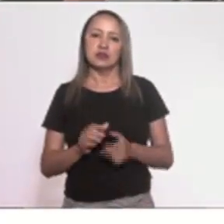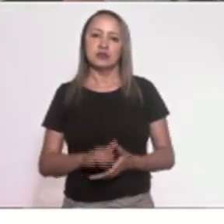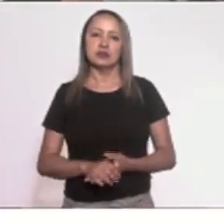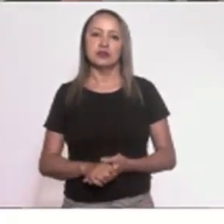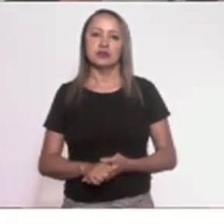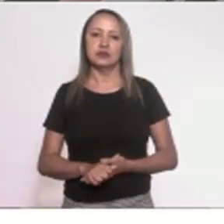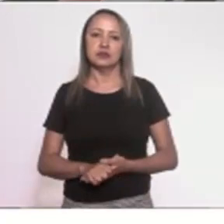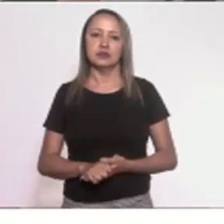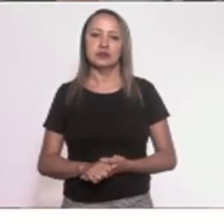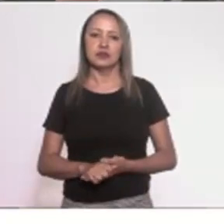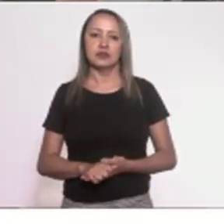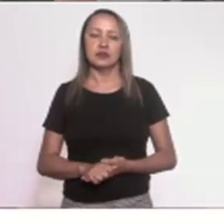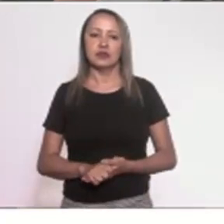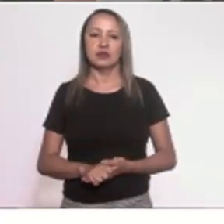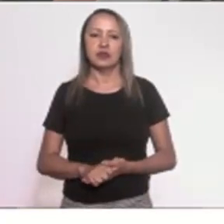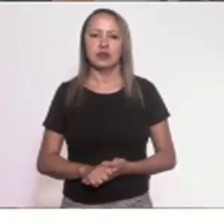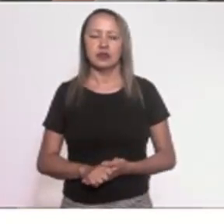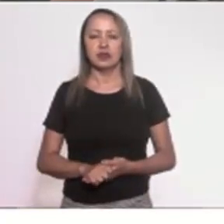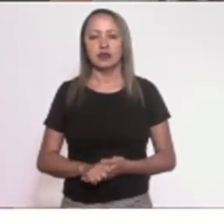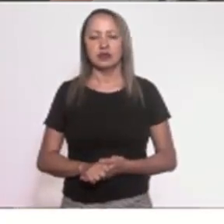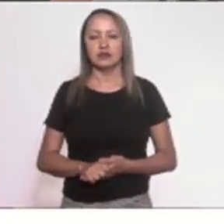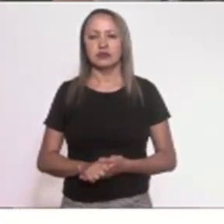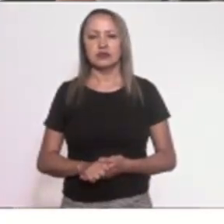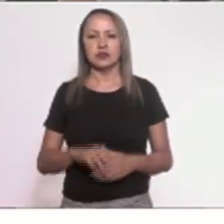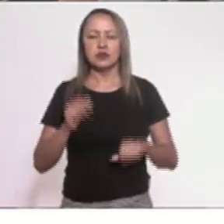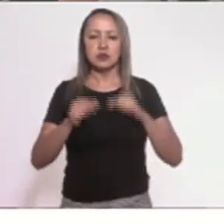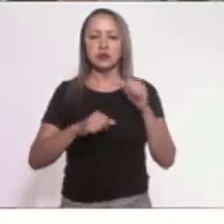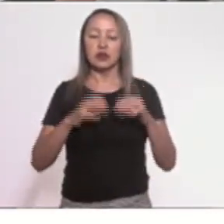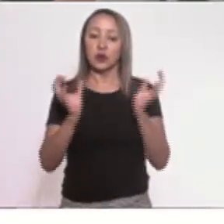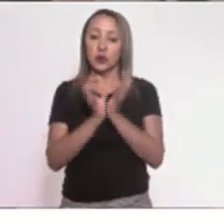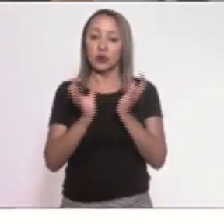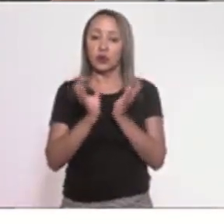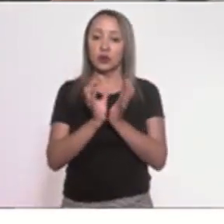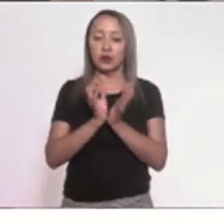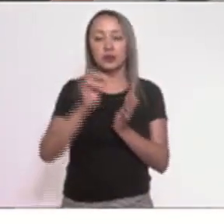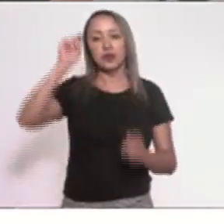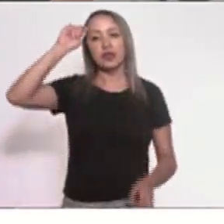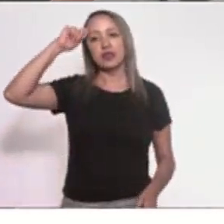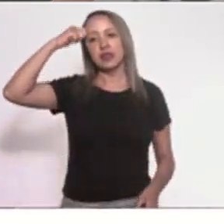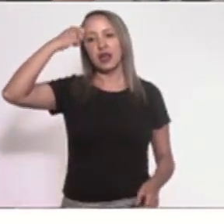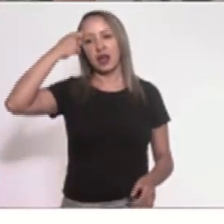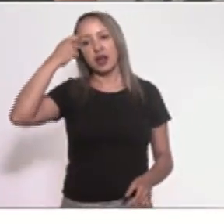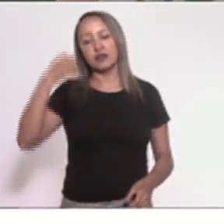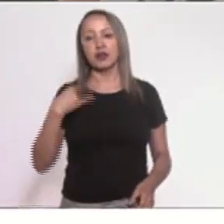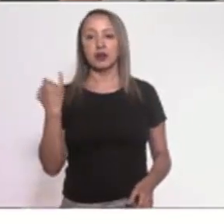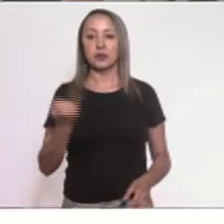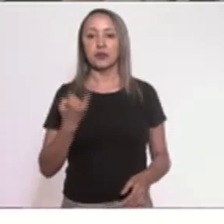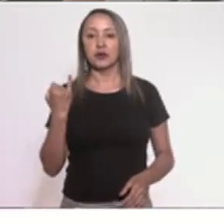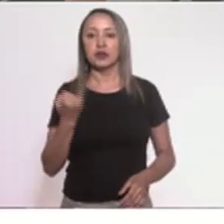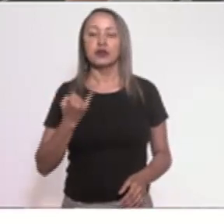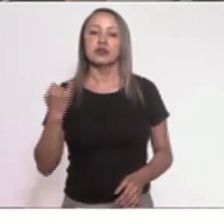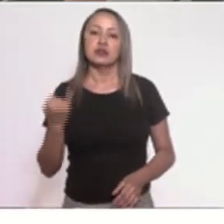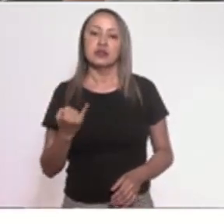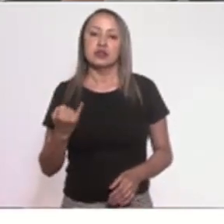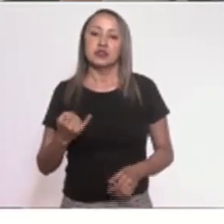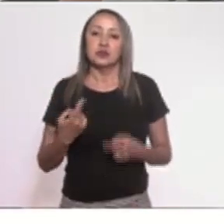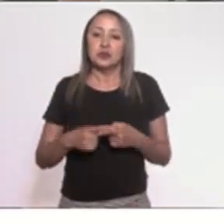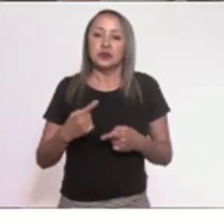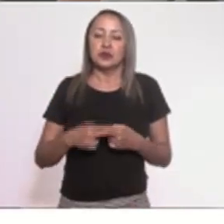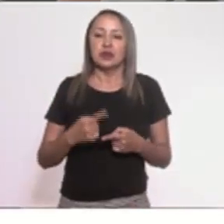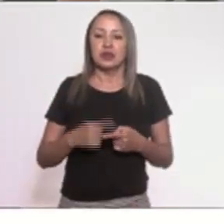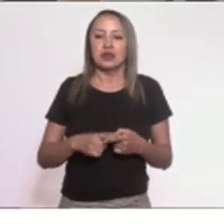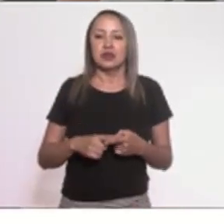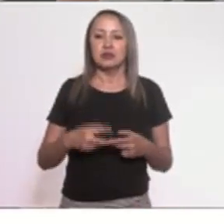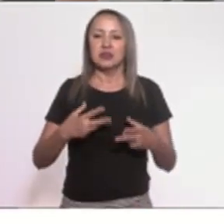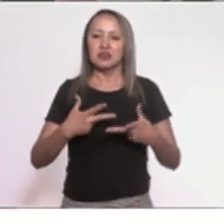dos povos tradicionais de matriz africana. Uma frente tão importantíssima em momentos como esse, de crescente intolerância, de